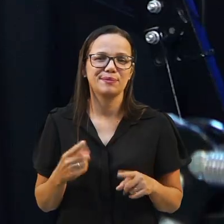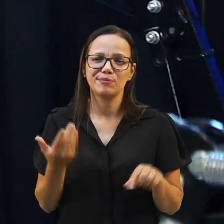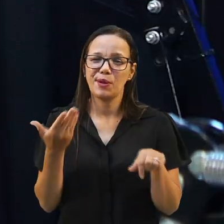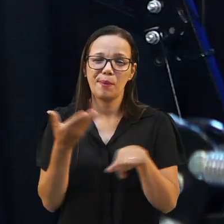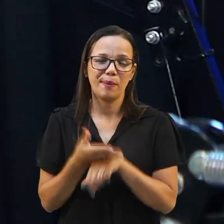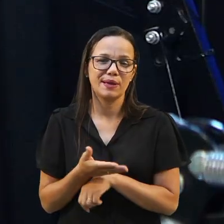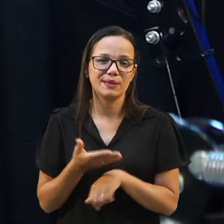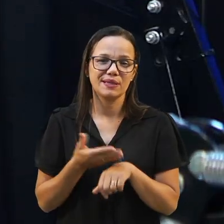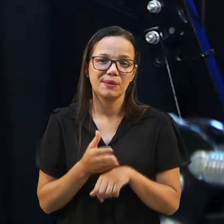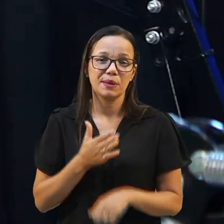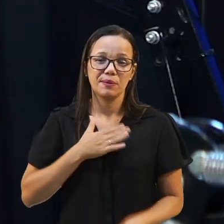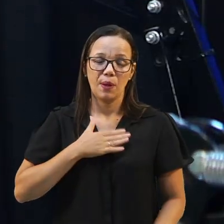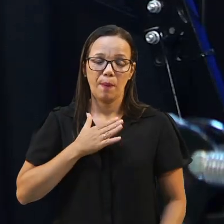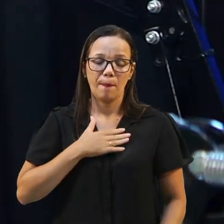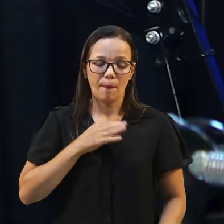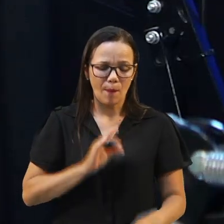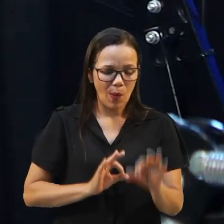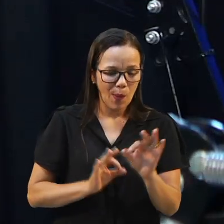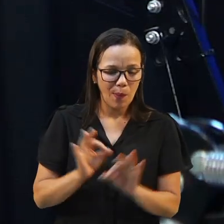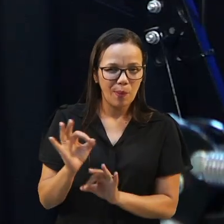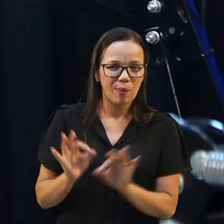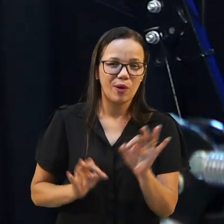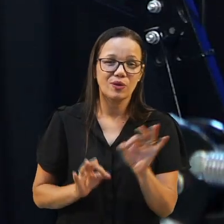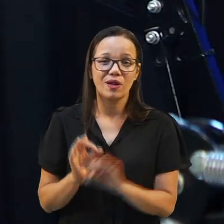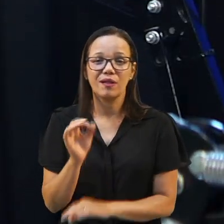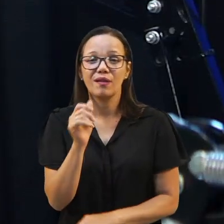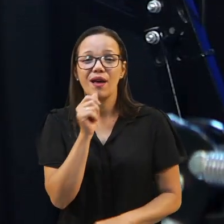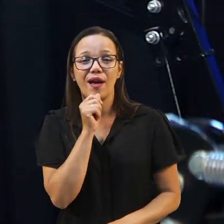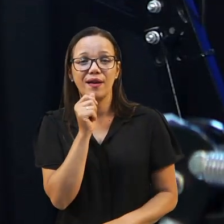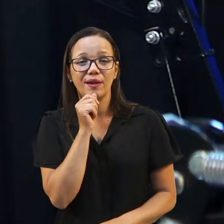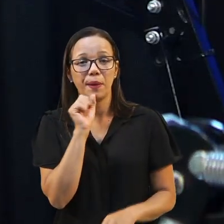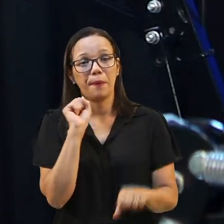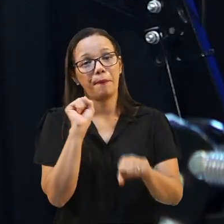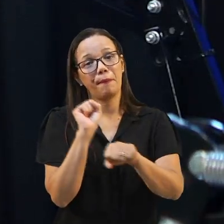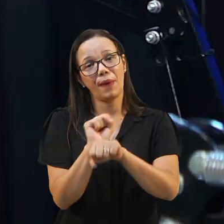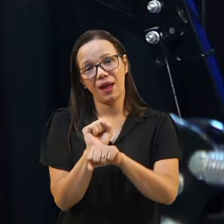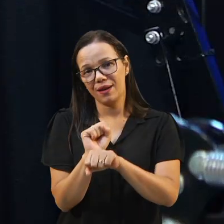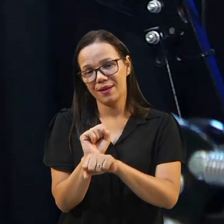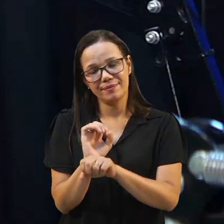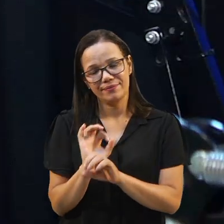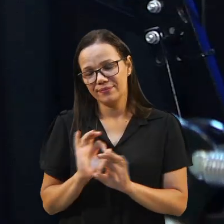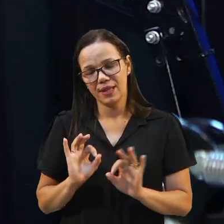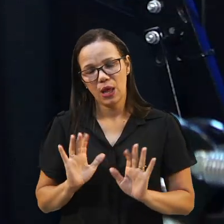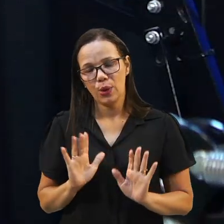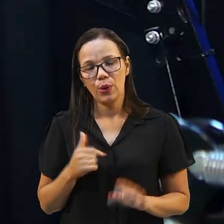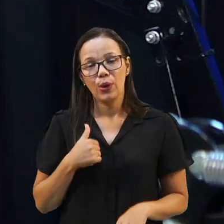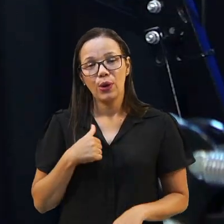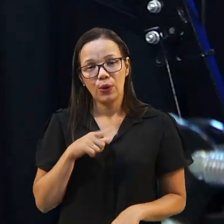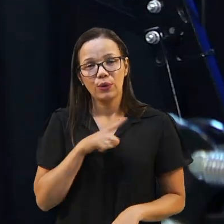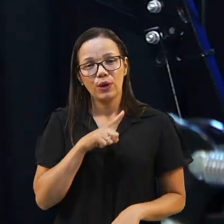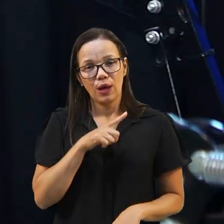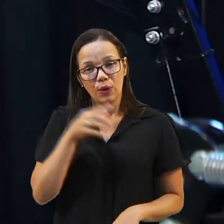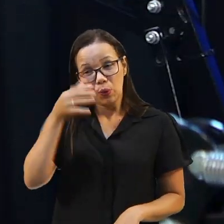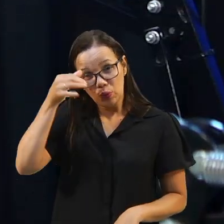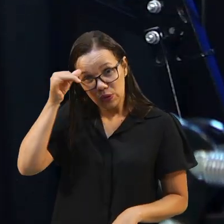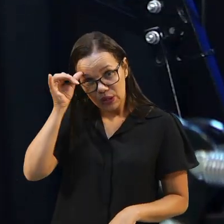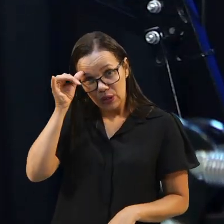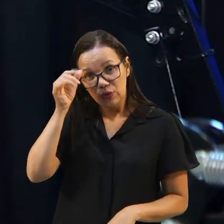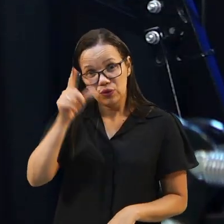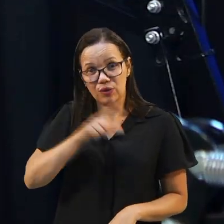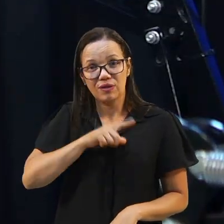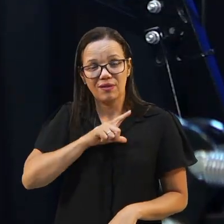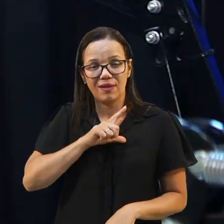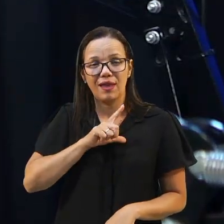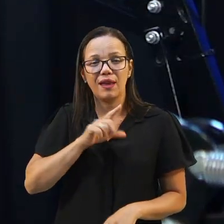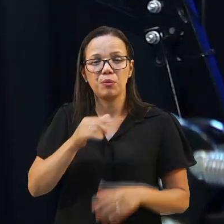parte do meu projeto a inatividade, né? Eu tenho um sítio, como eu disse,